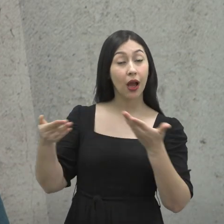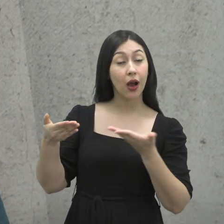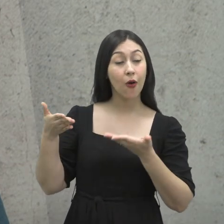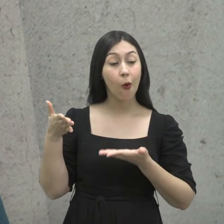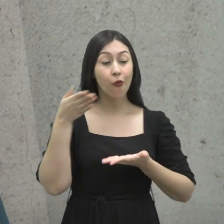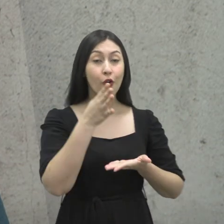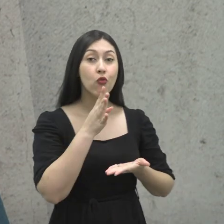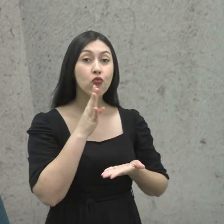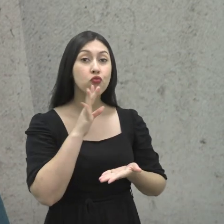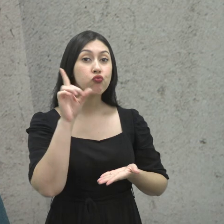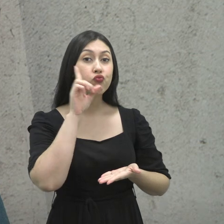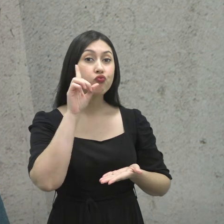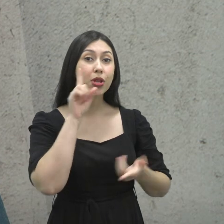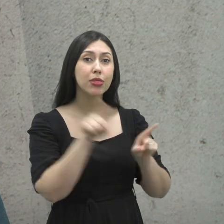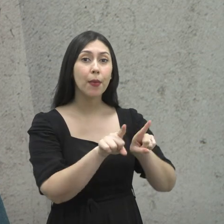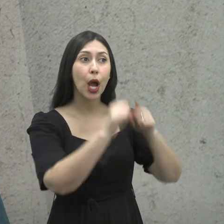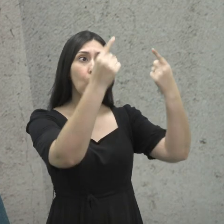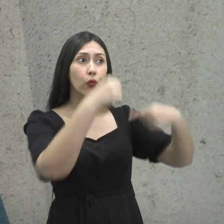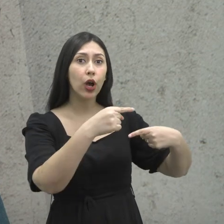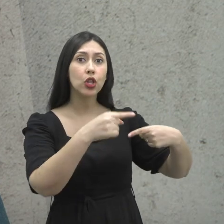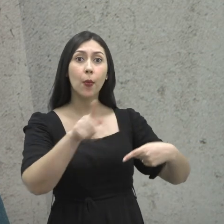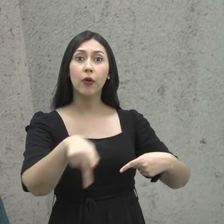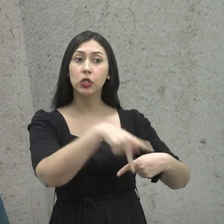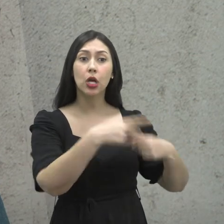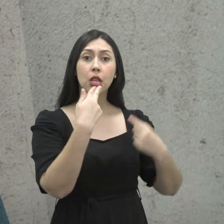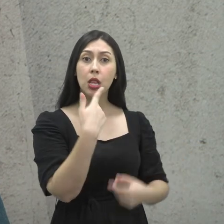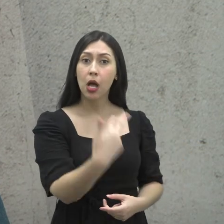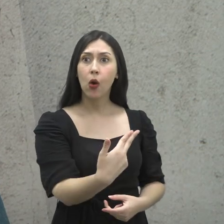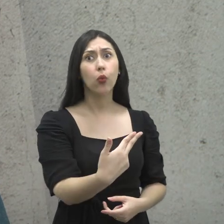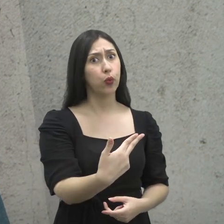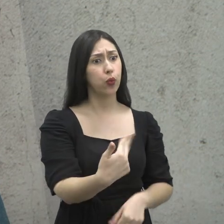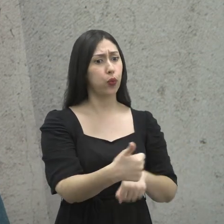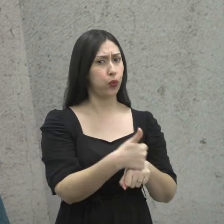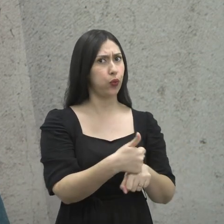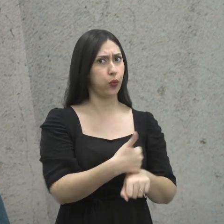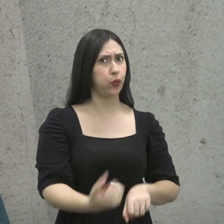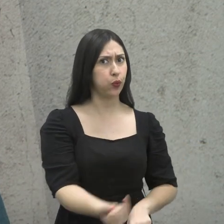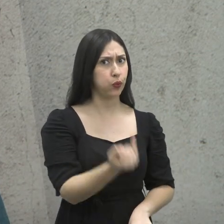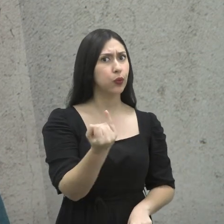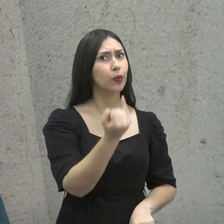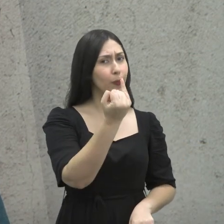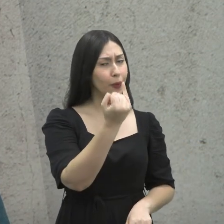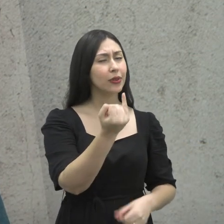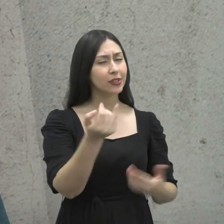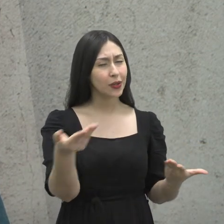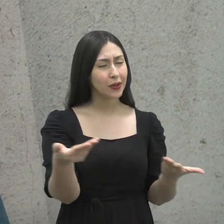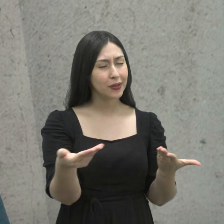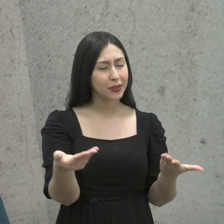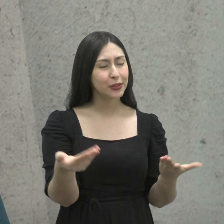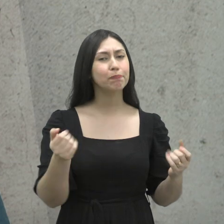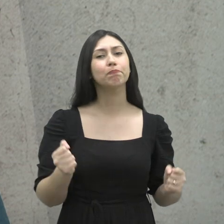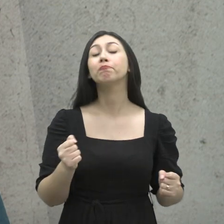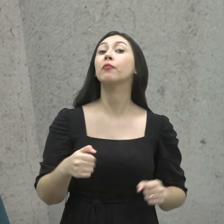conhecer a rotina e desafio dos professores de idiomas, profissão muito importante na realidade do mundo globalizado, né?